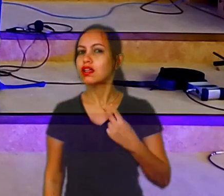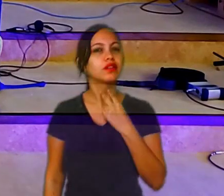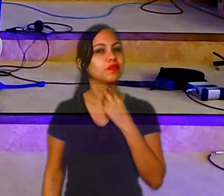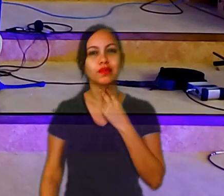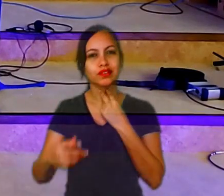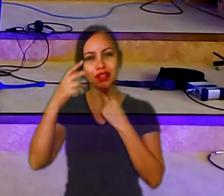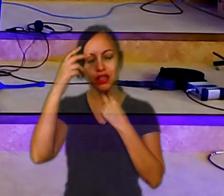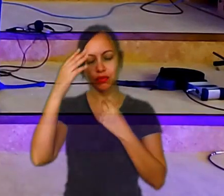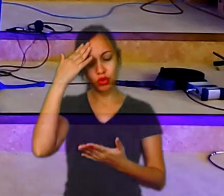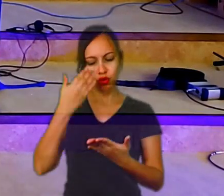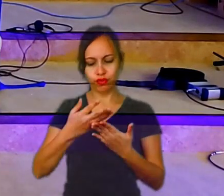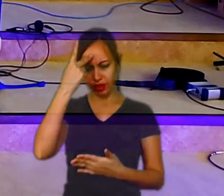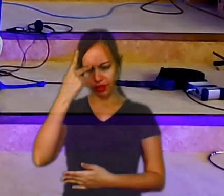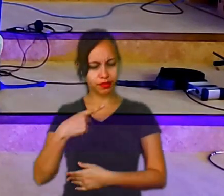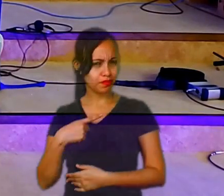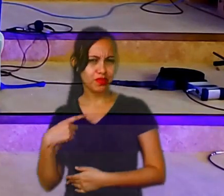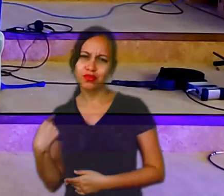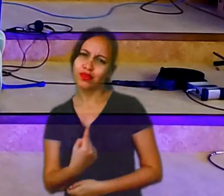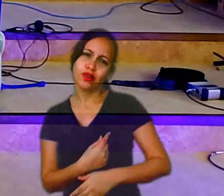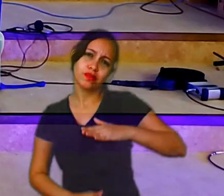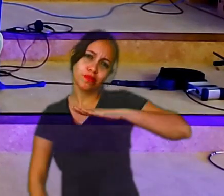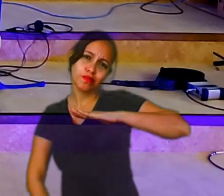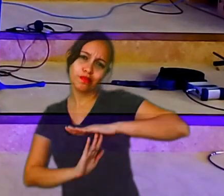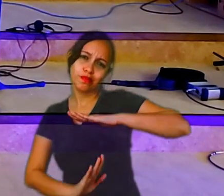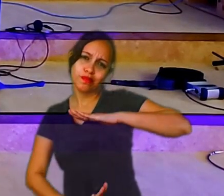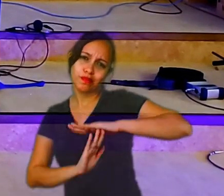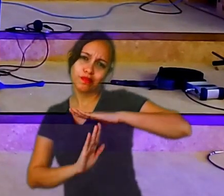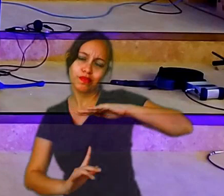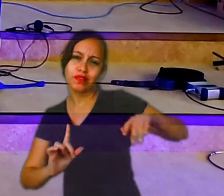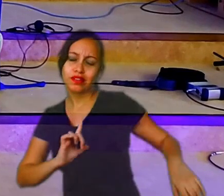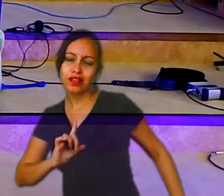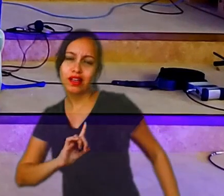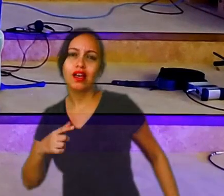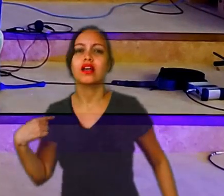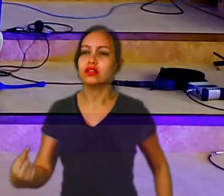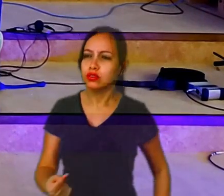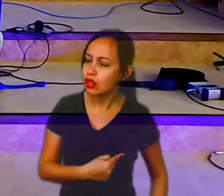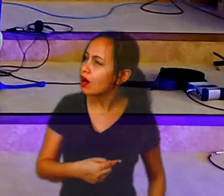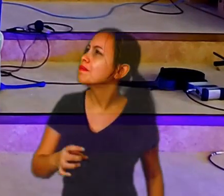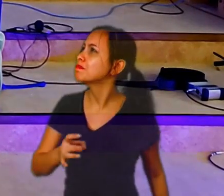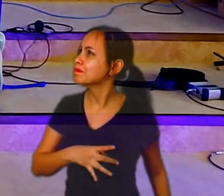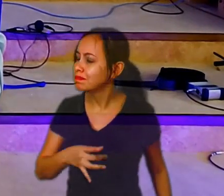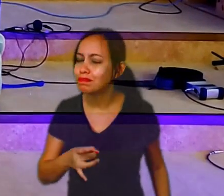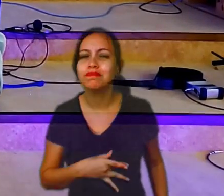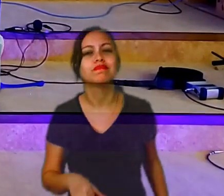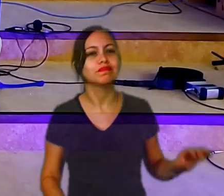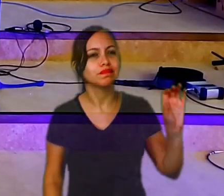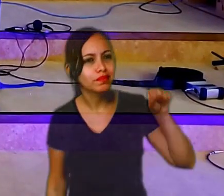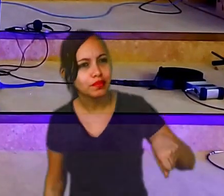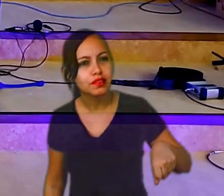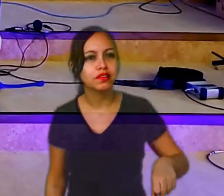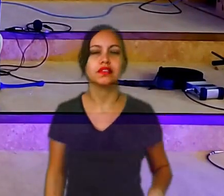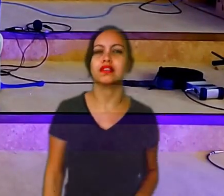mesmos. Nós somos limitadíssimos. Nós somos cheios de medos, de indagações,